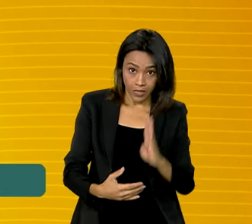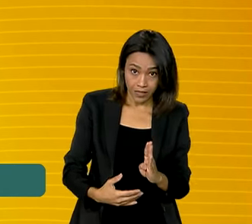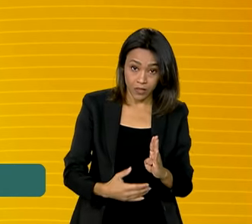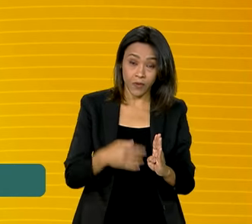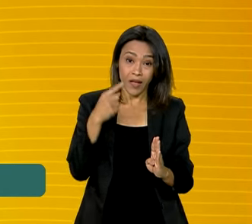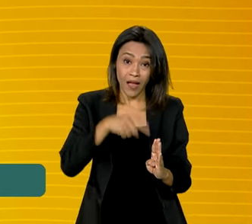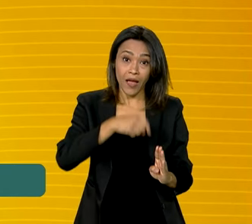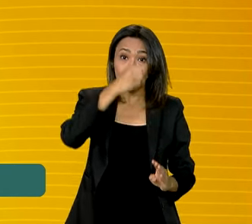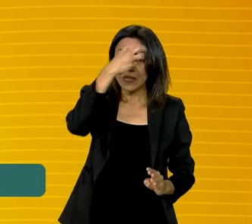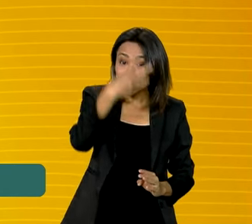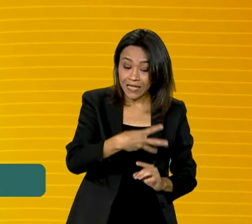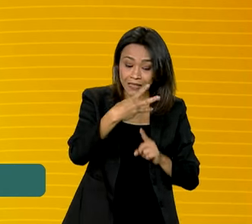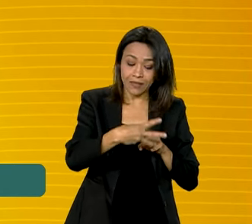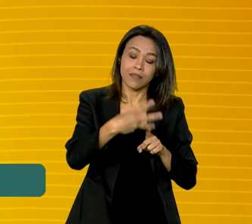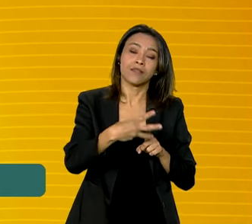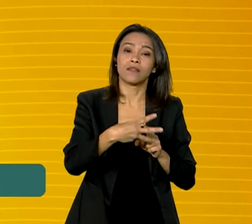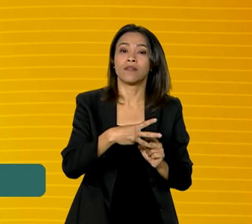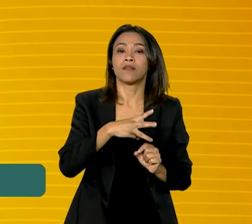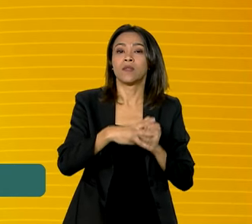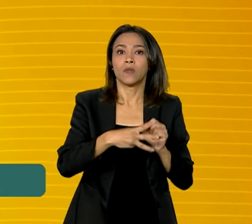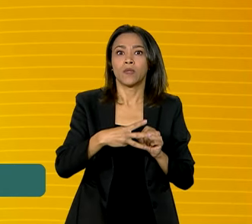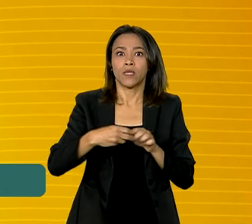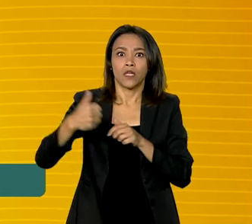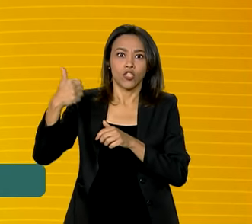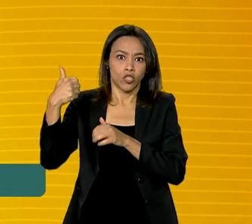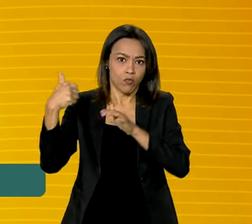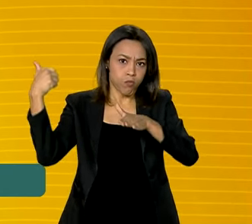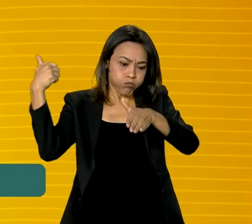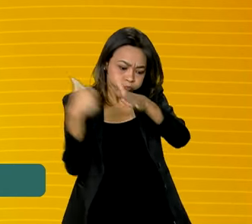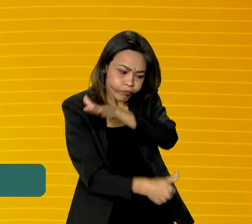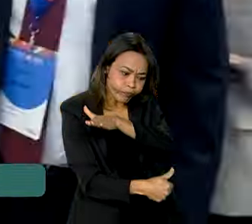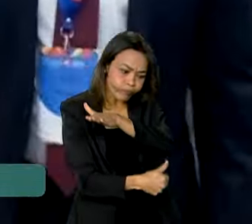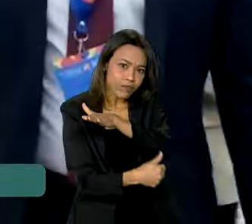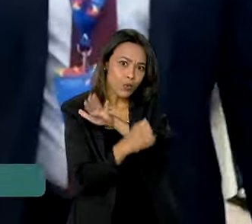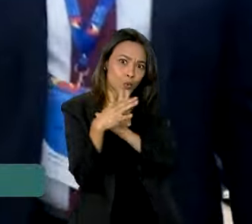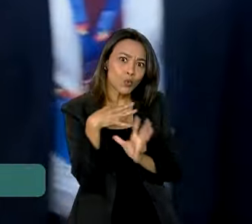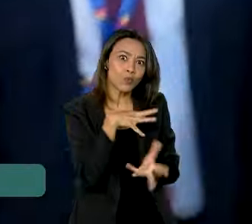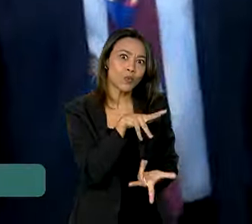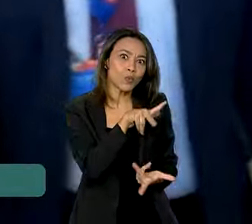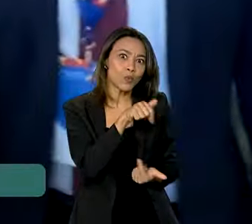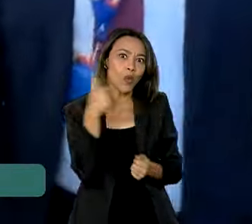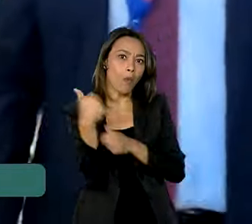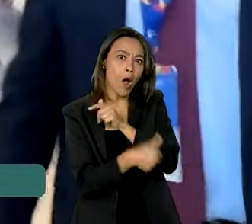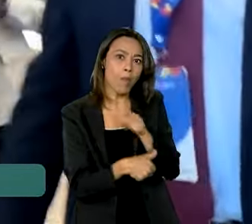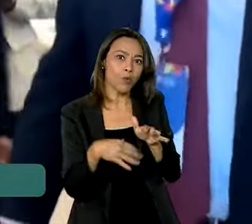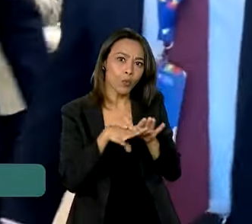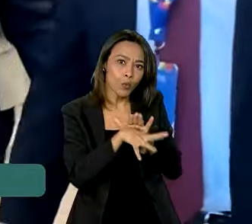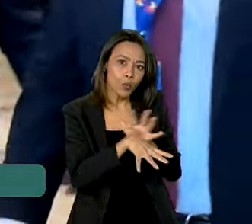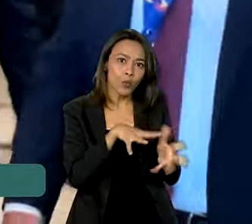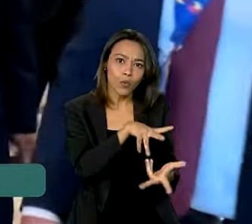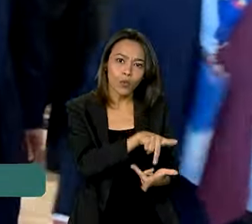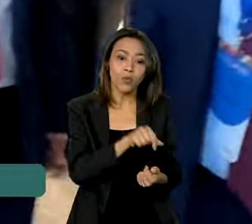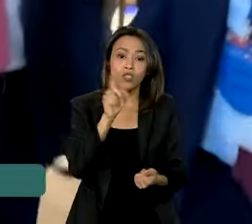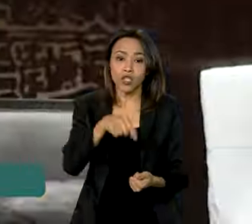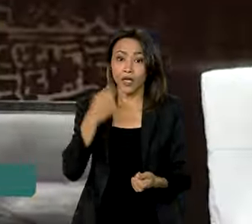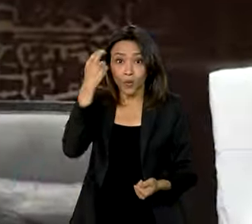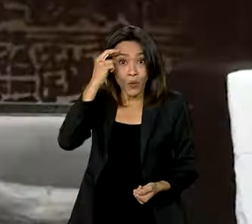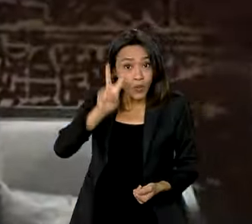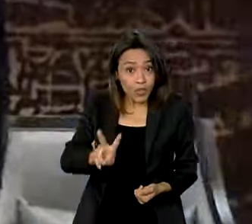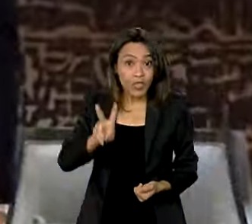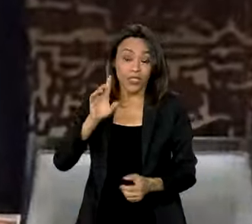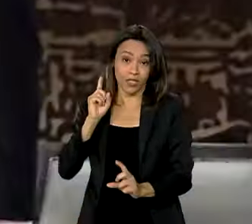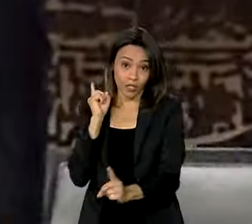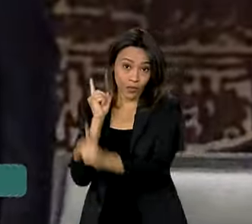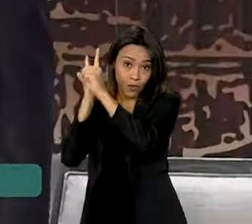terceiro maior receptor de investimentos do mundo. Já são dois dias de reuniões e eventos em que os